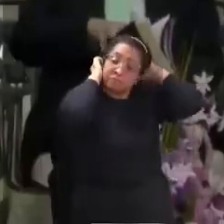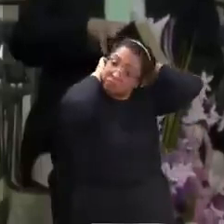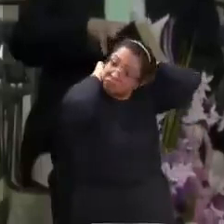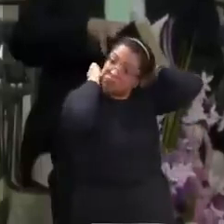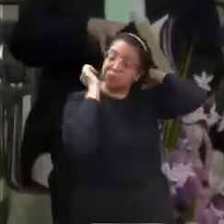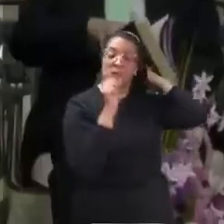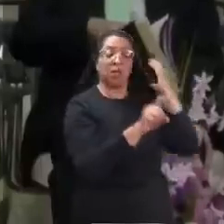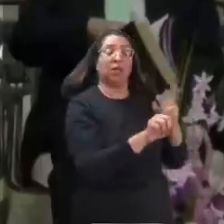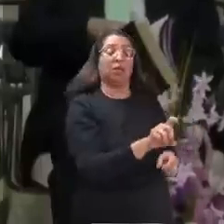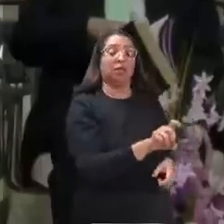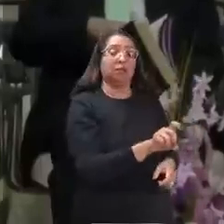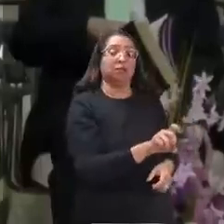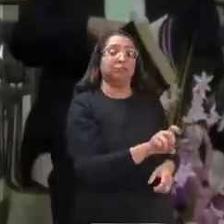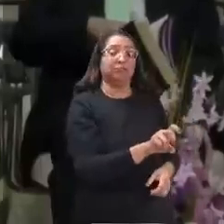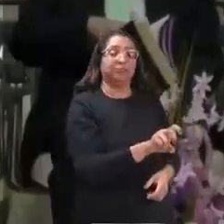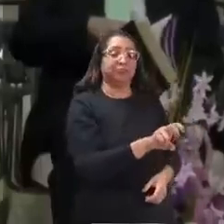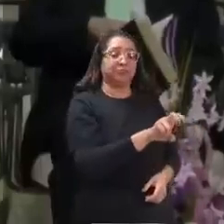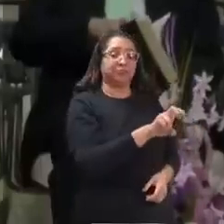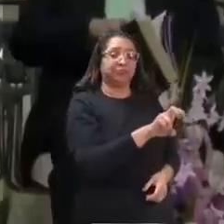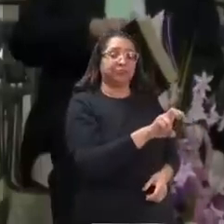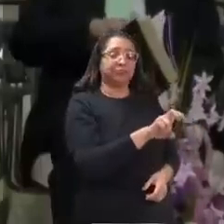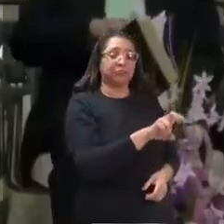Chego no Egito.